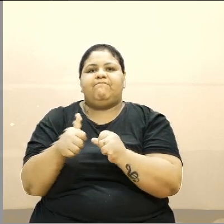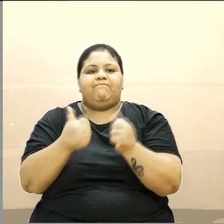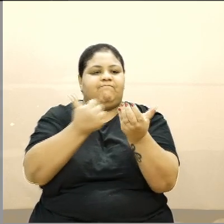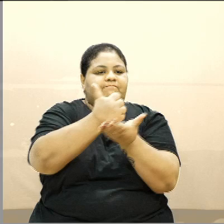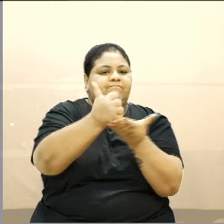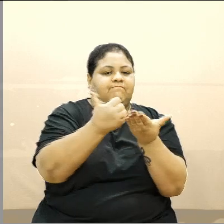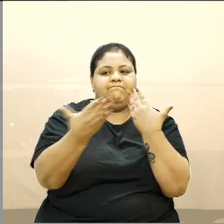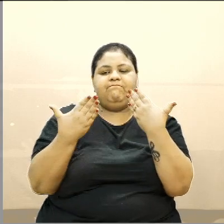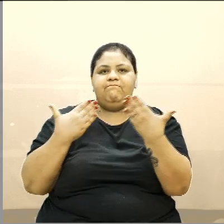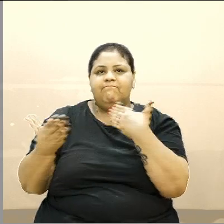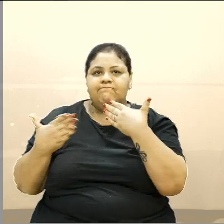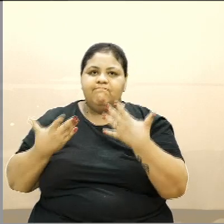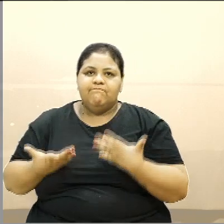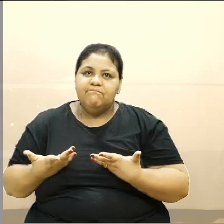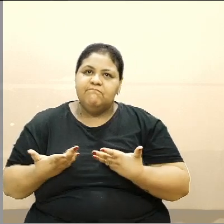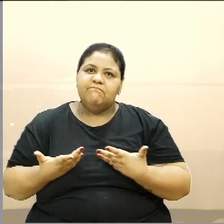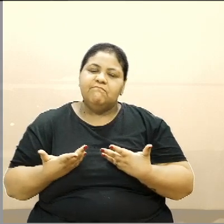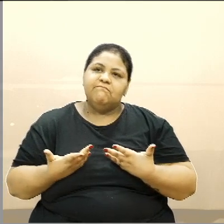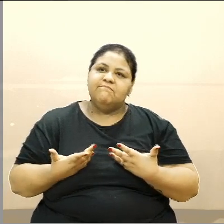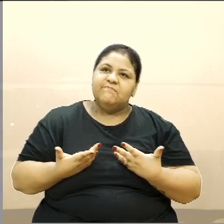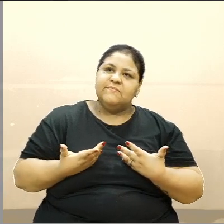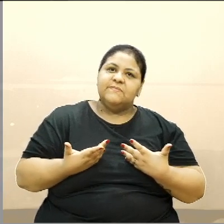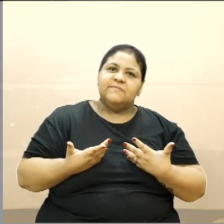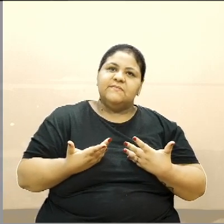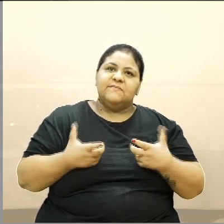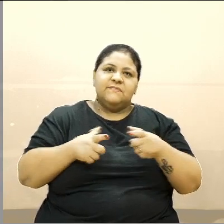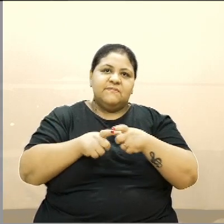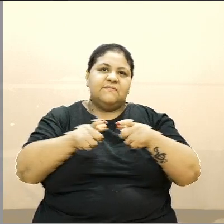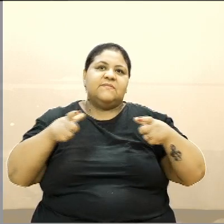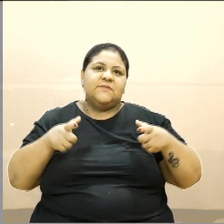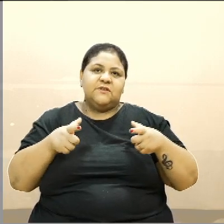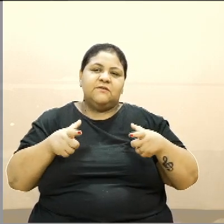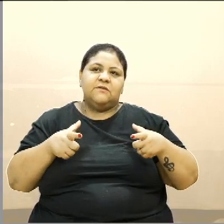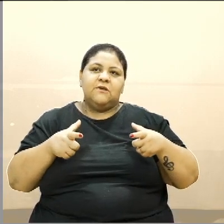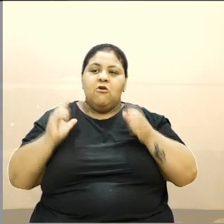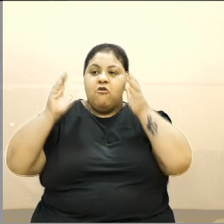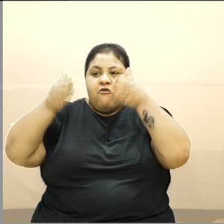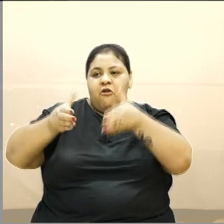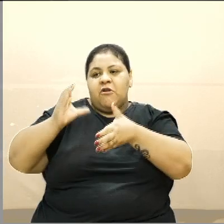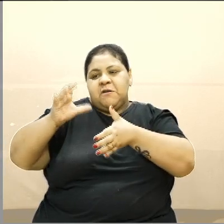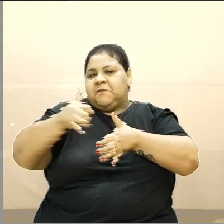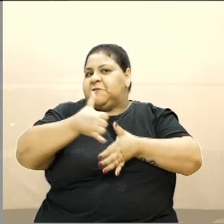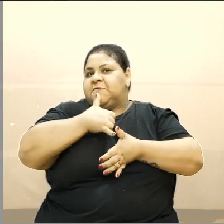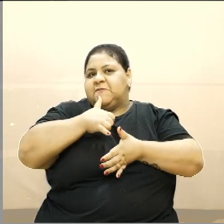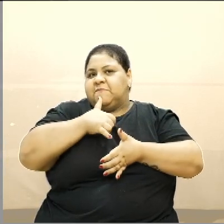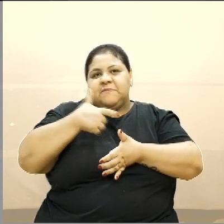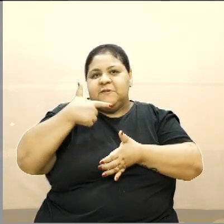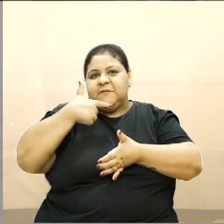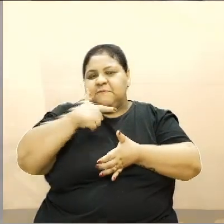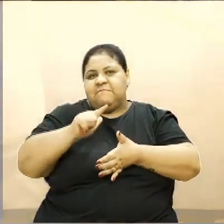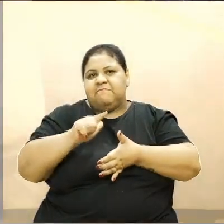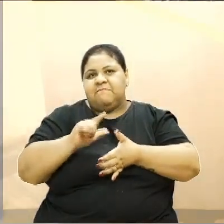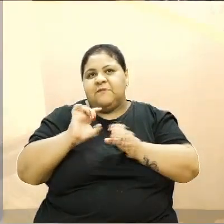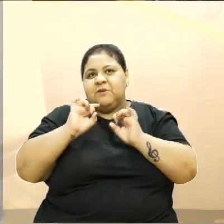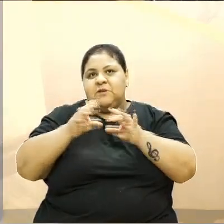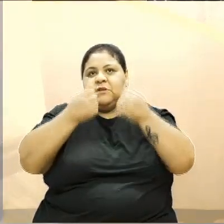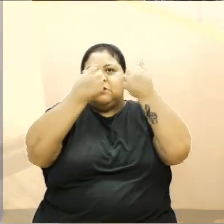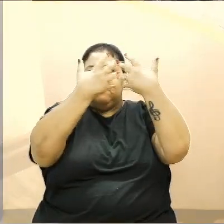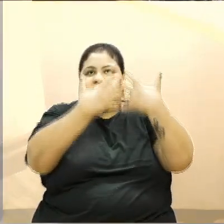um diálogo e um maior apreço pela ciência, que infelizmente não é o que a gente tem. É isso que eu teria para